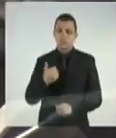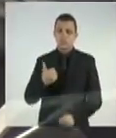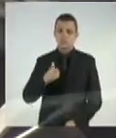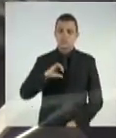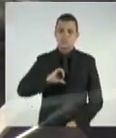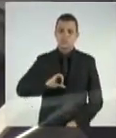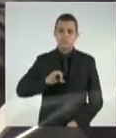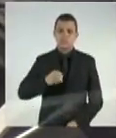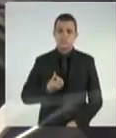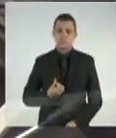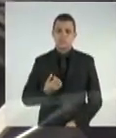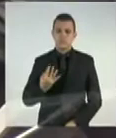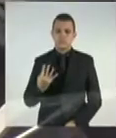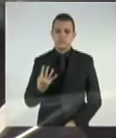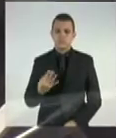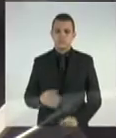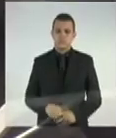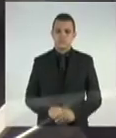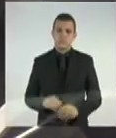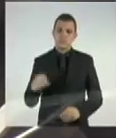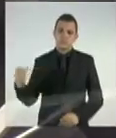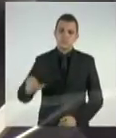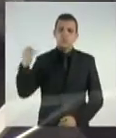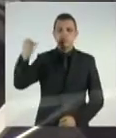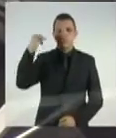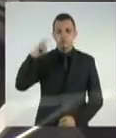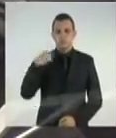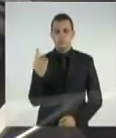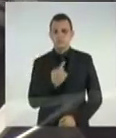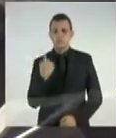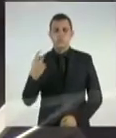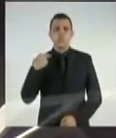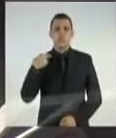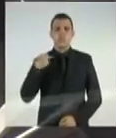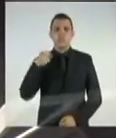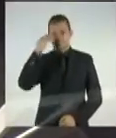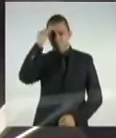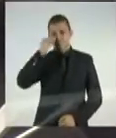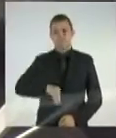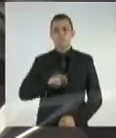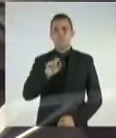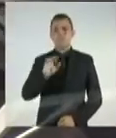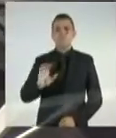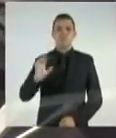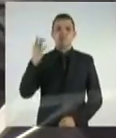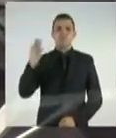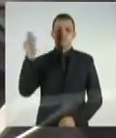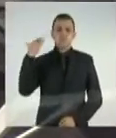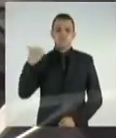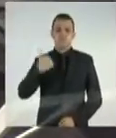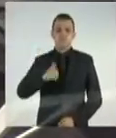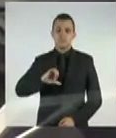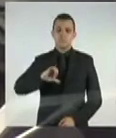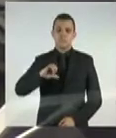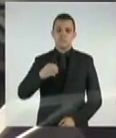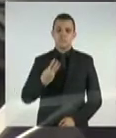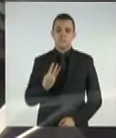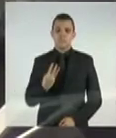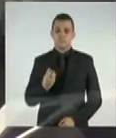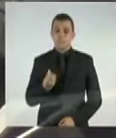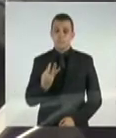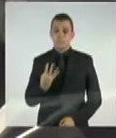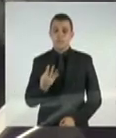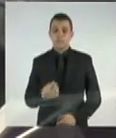é importante que nós não deveremos deixar acontecer o que aconteceu em 64.